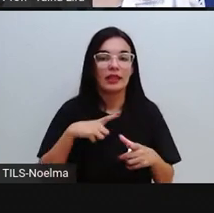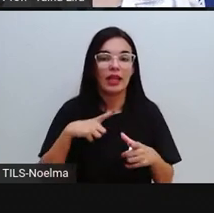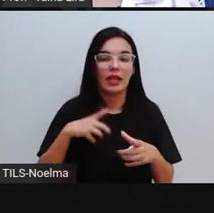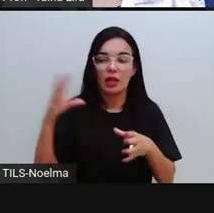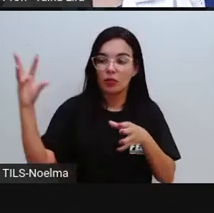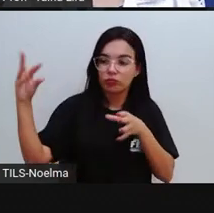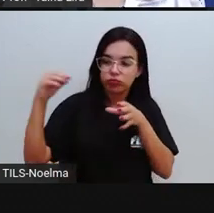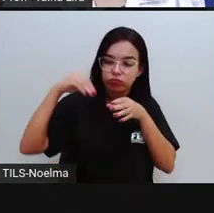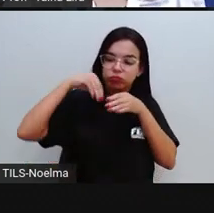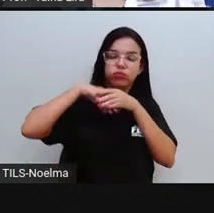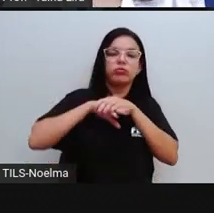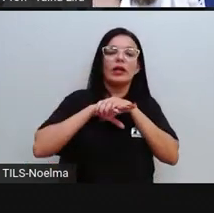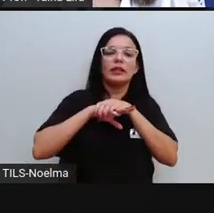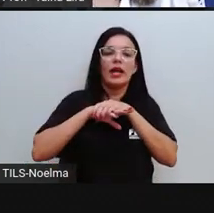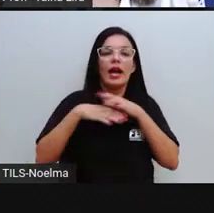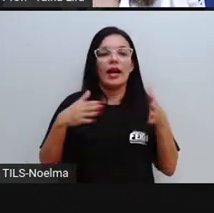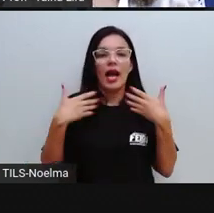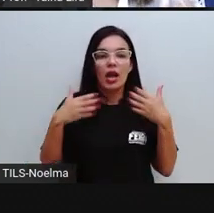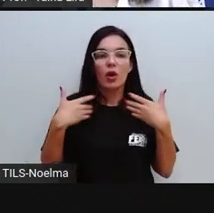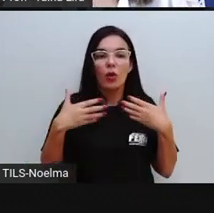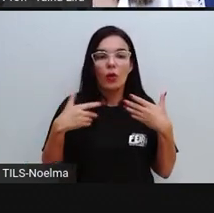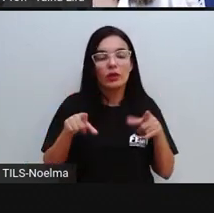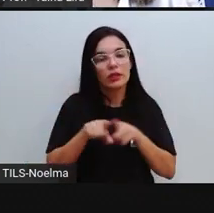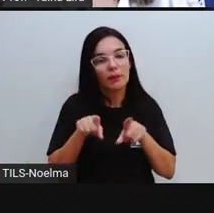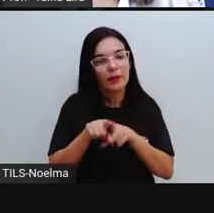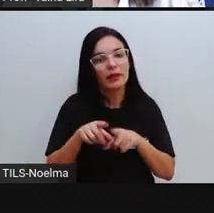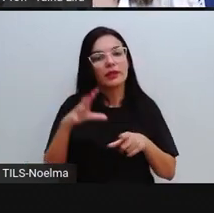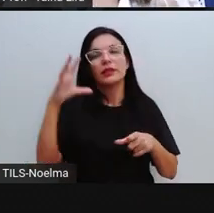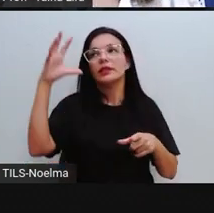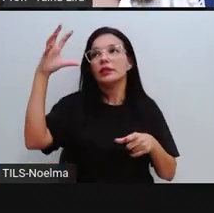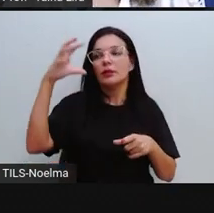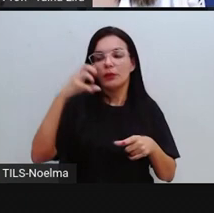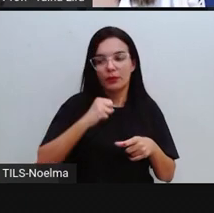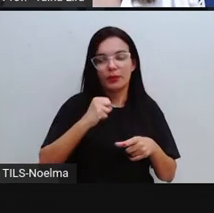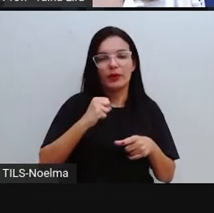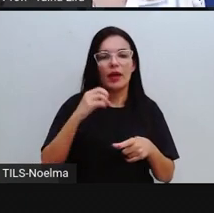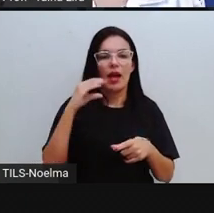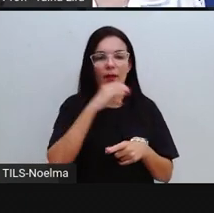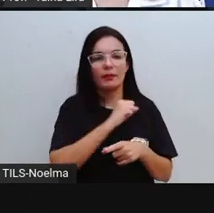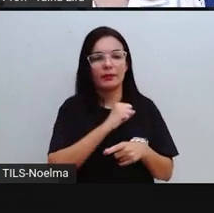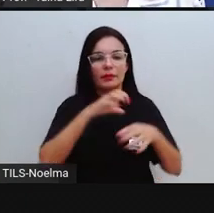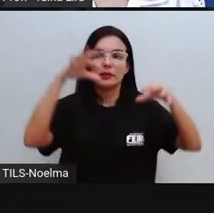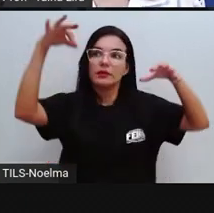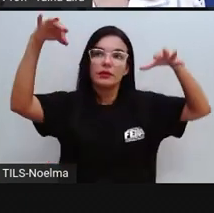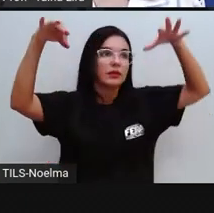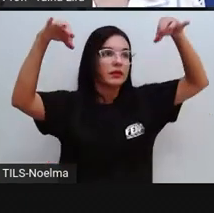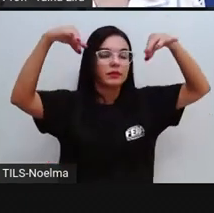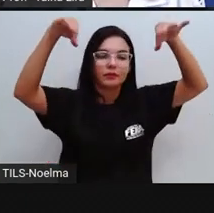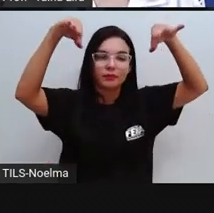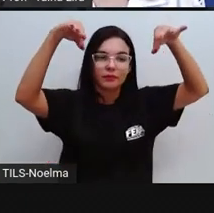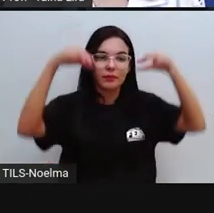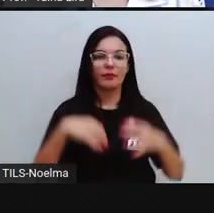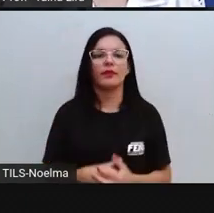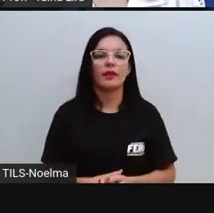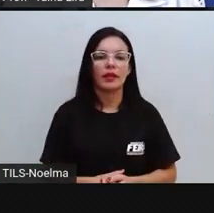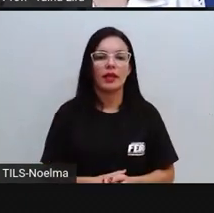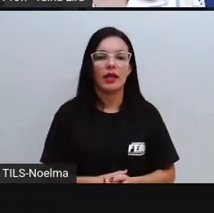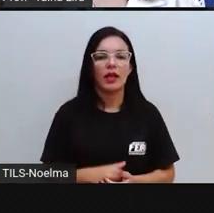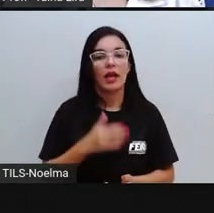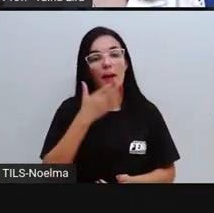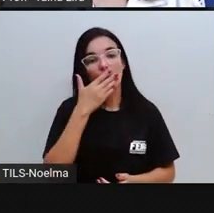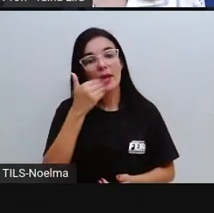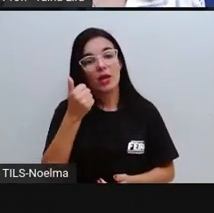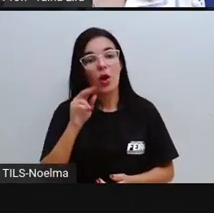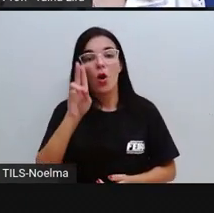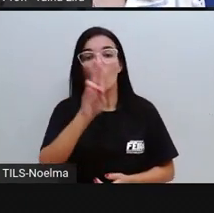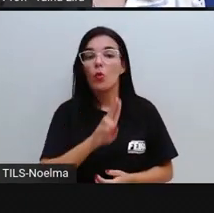ela vai até secar mais rápido quando a gente coloca no varal, certo? É recomendável utilizar essas roupas em dias,